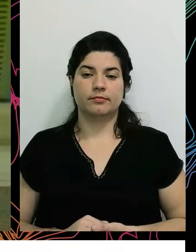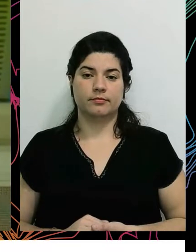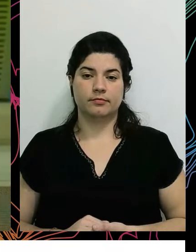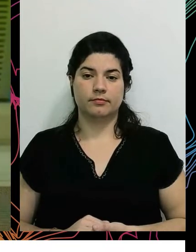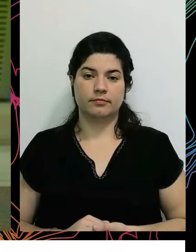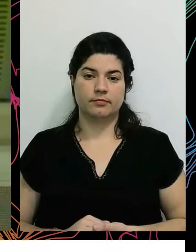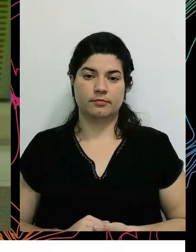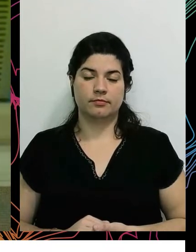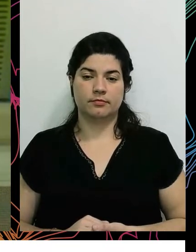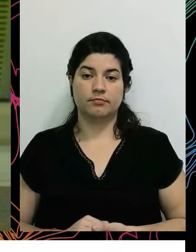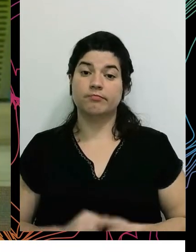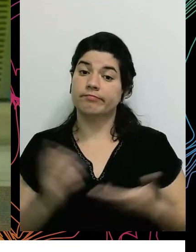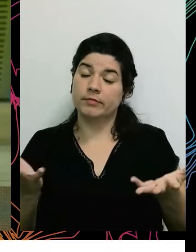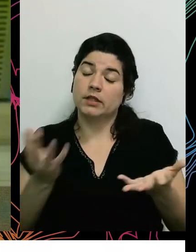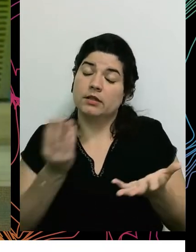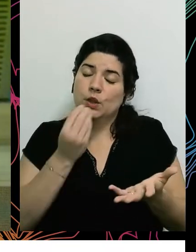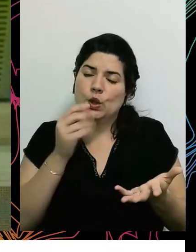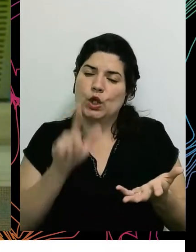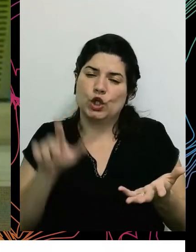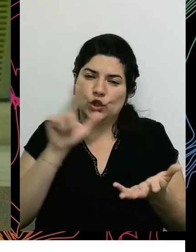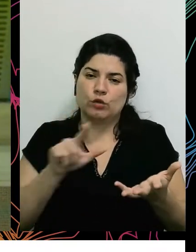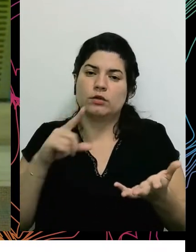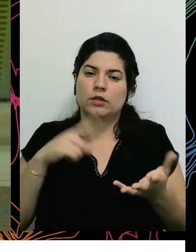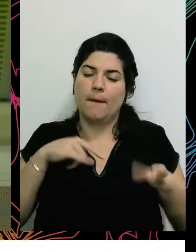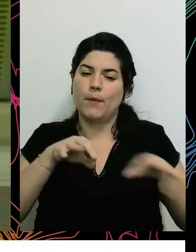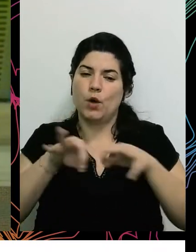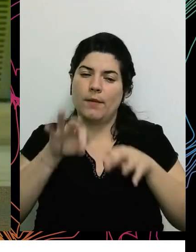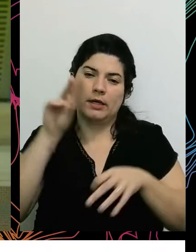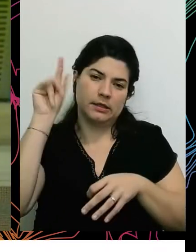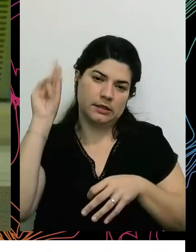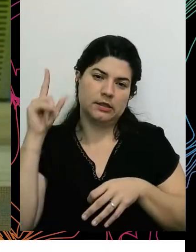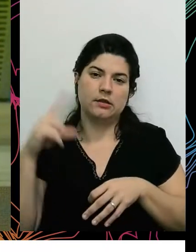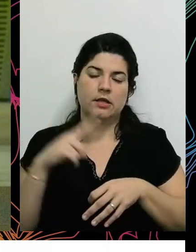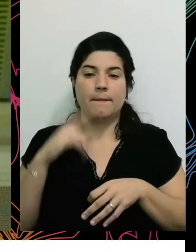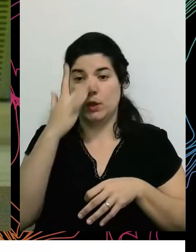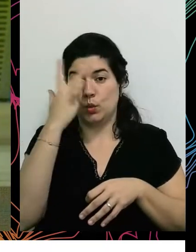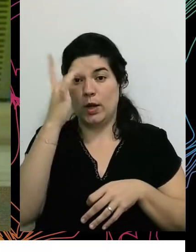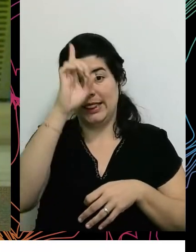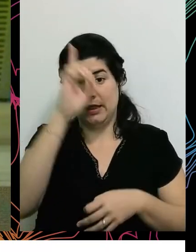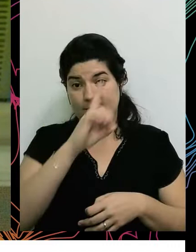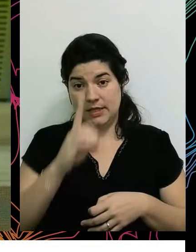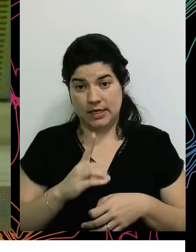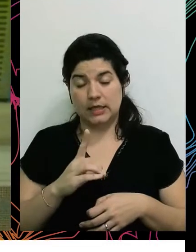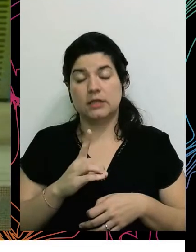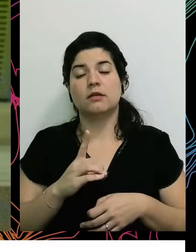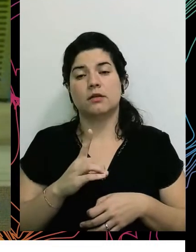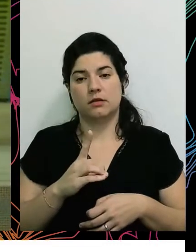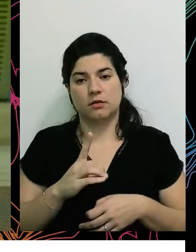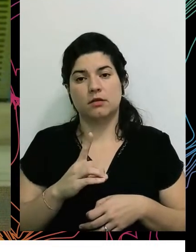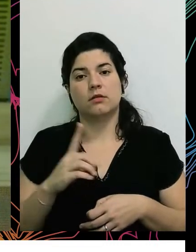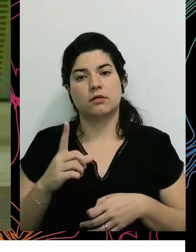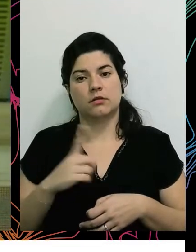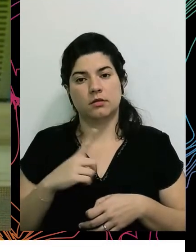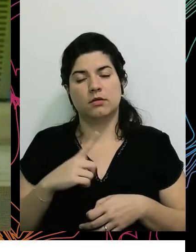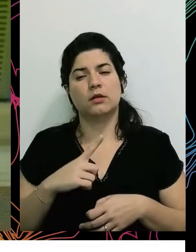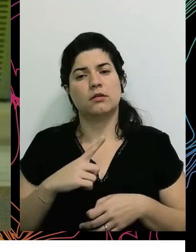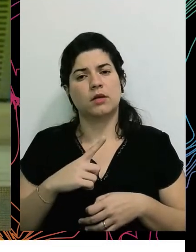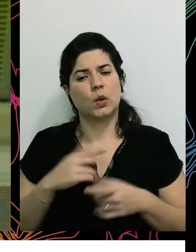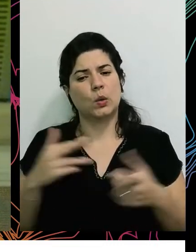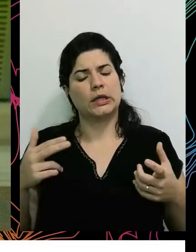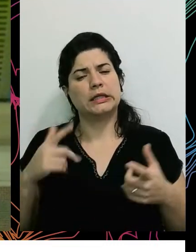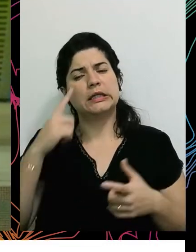E claro, programas antigos como atraer pessoas com deficiências, não? Fazemos uma coisa muito interessante que se